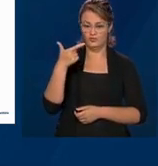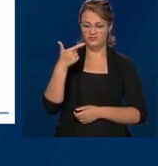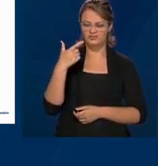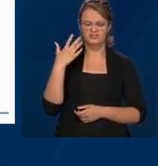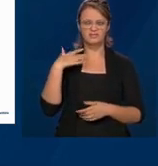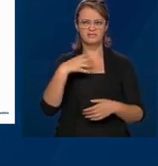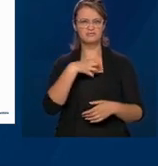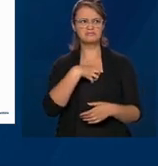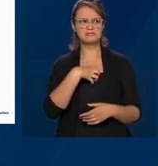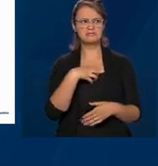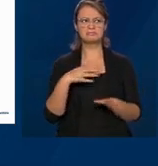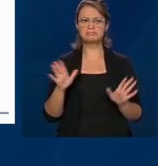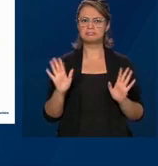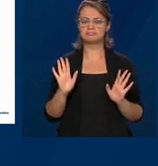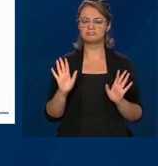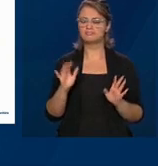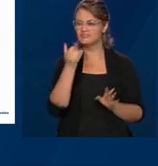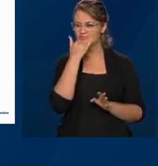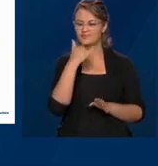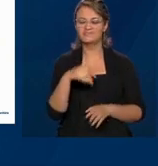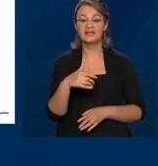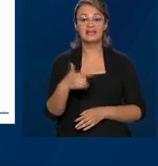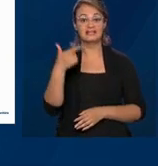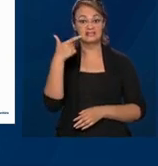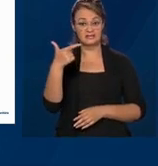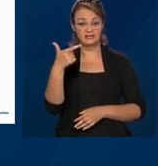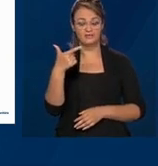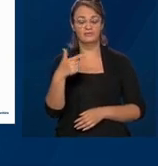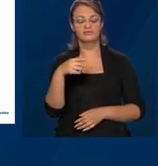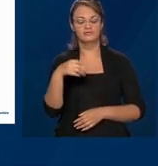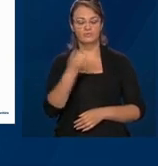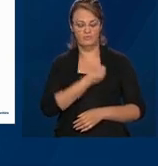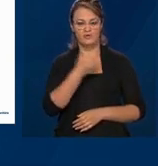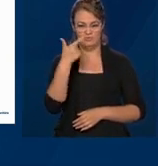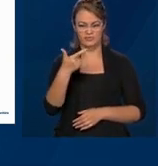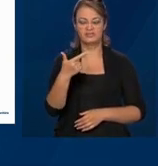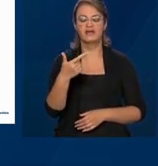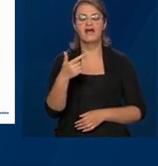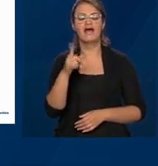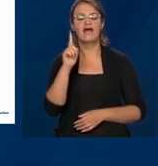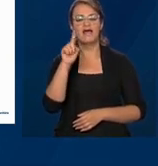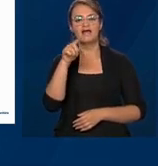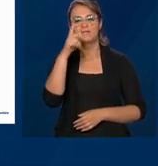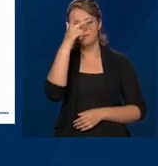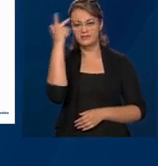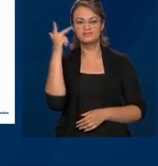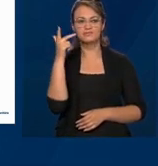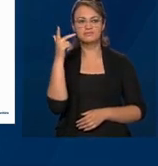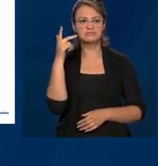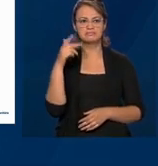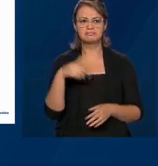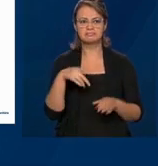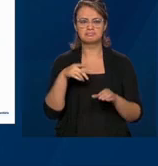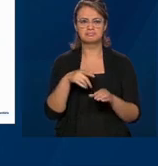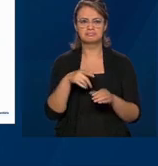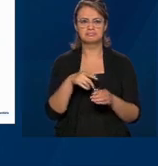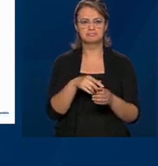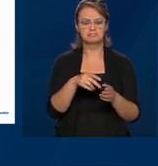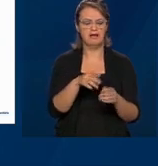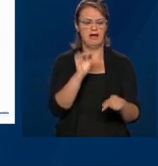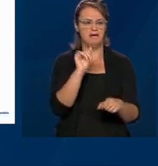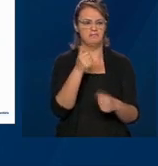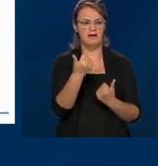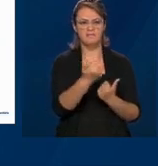assintomático, nível 2, sintomático, em que a pessoa é independente, não precisa de nenhuma